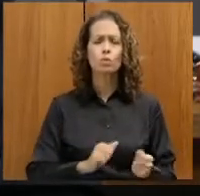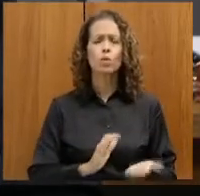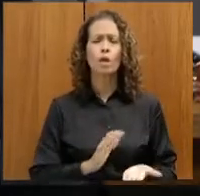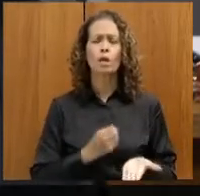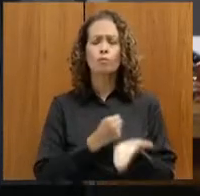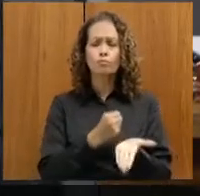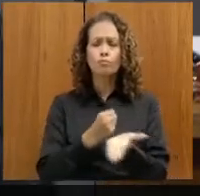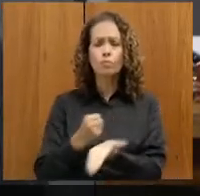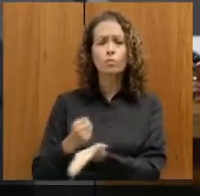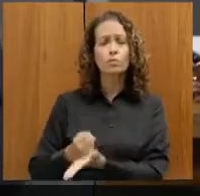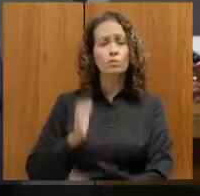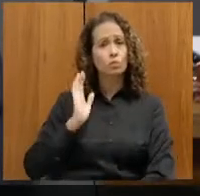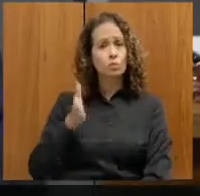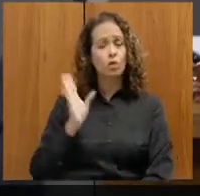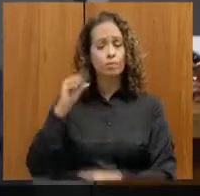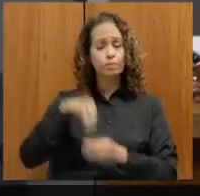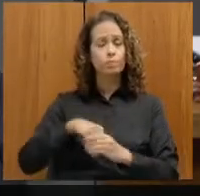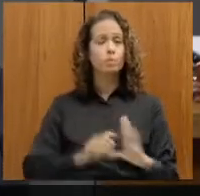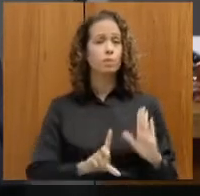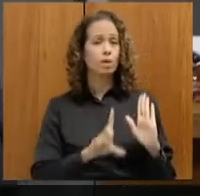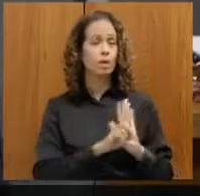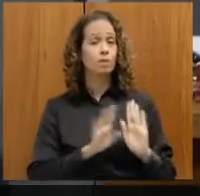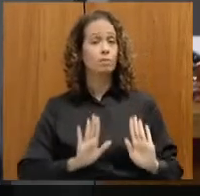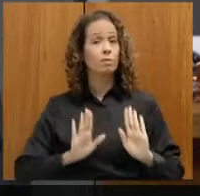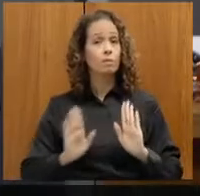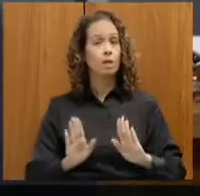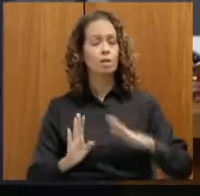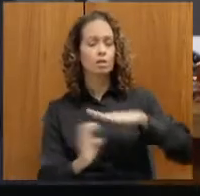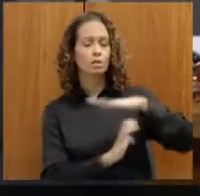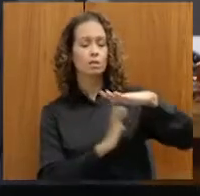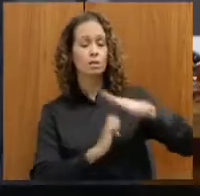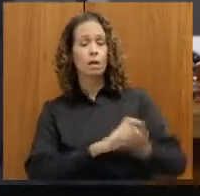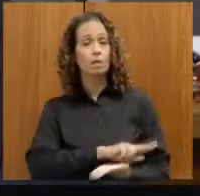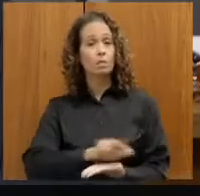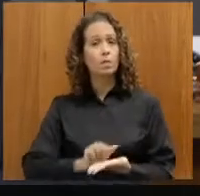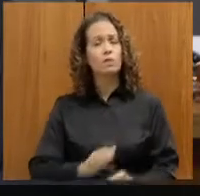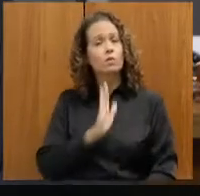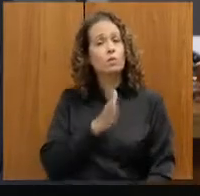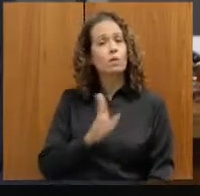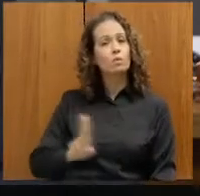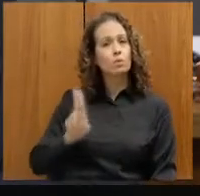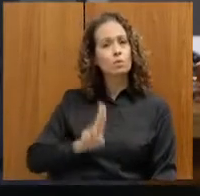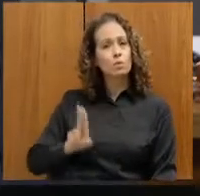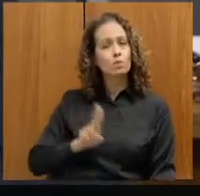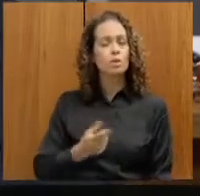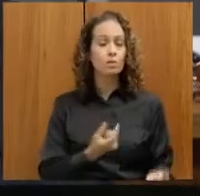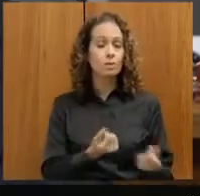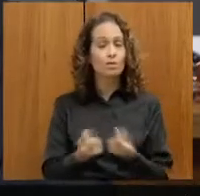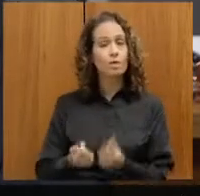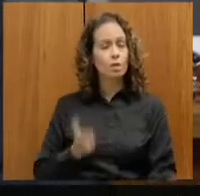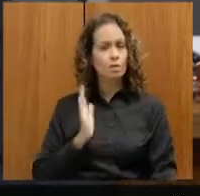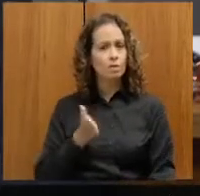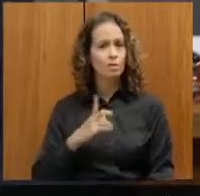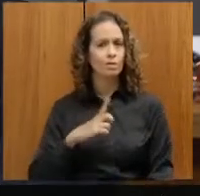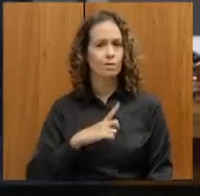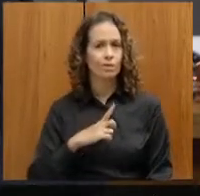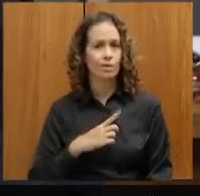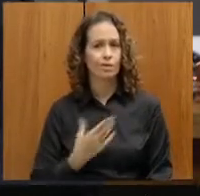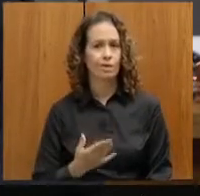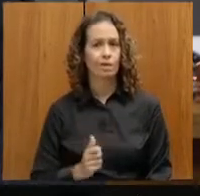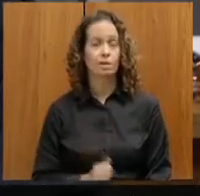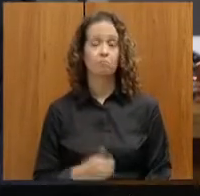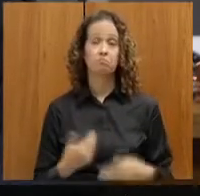nesta lei agora as empresas elas usam esse e já existentes e com relação